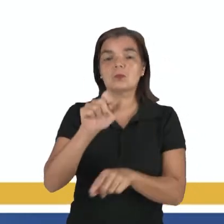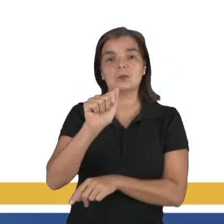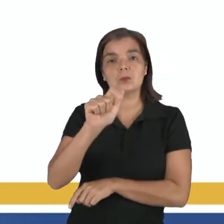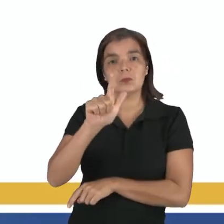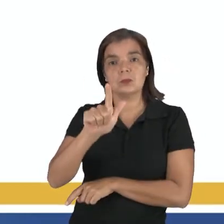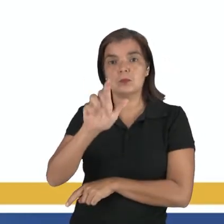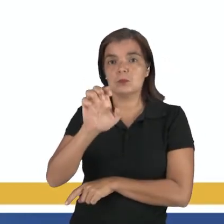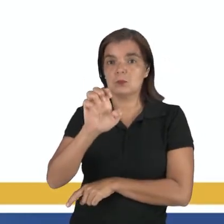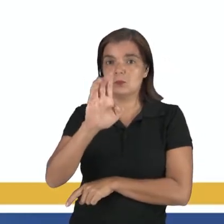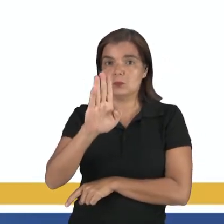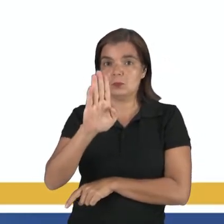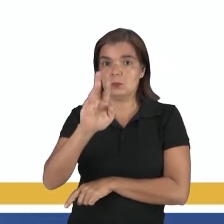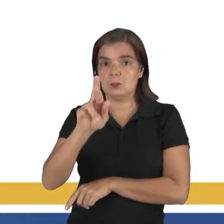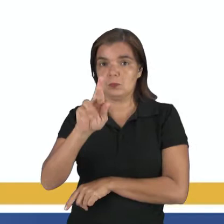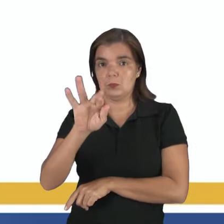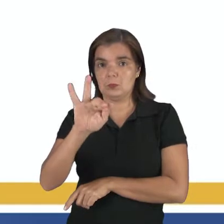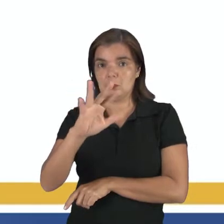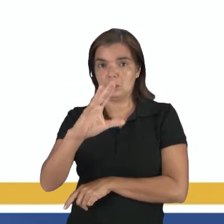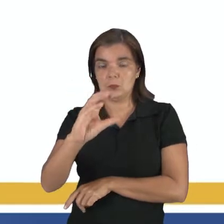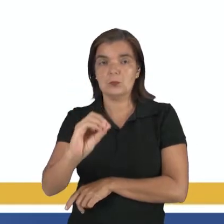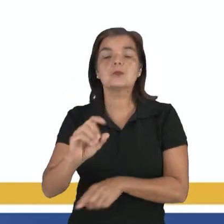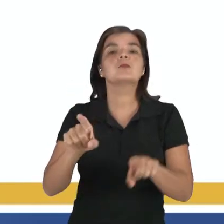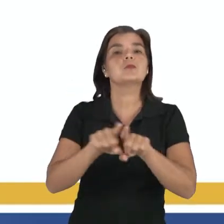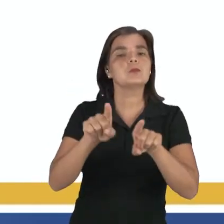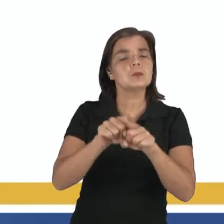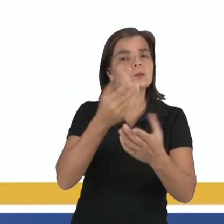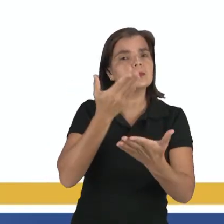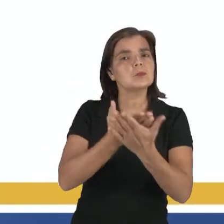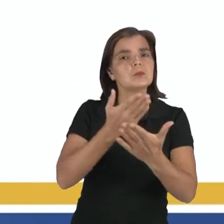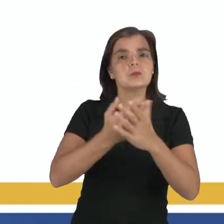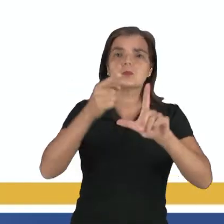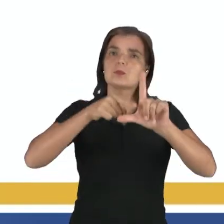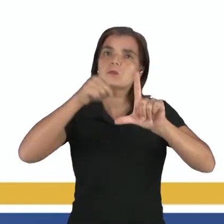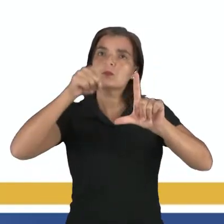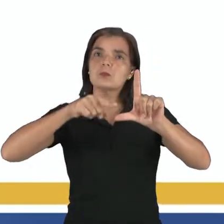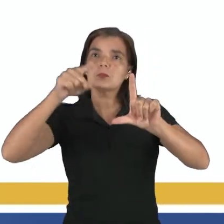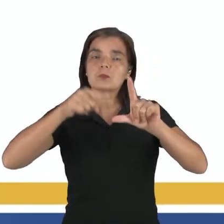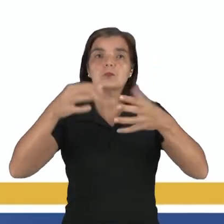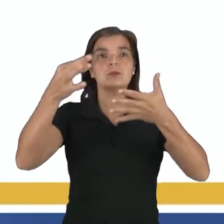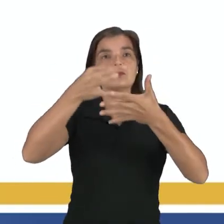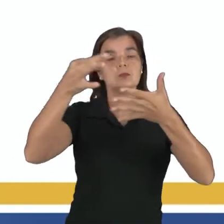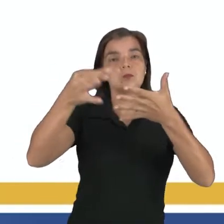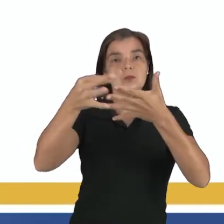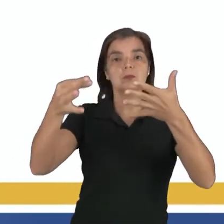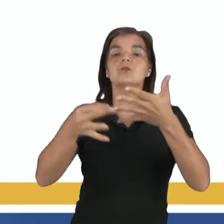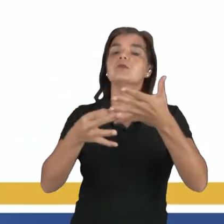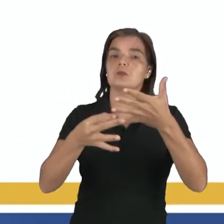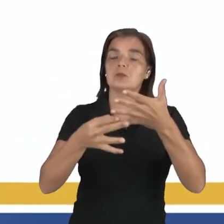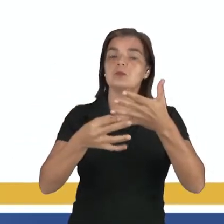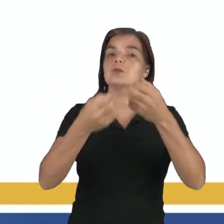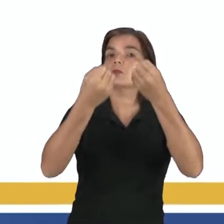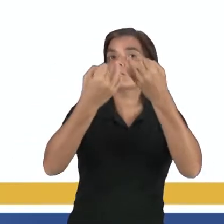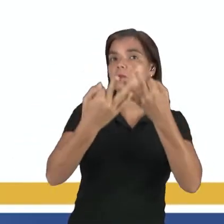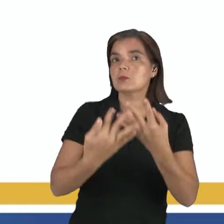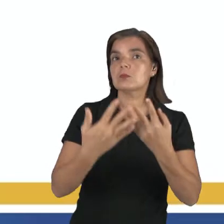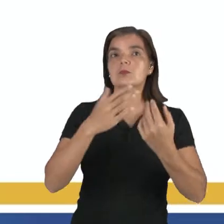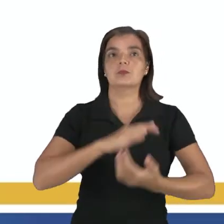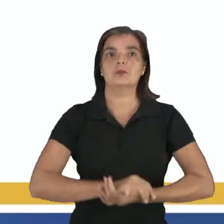dessas funções e do estudo dos gráficos e os elementos que constituem esse